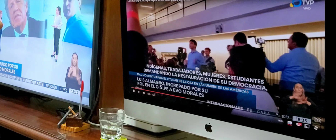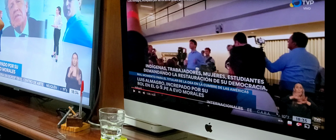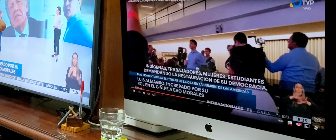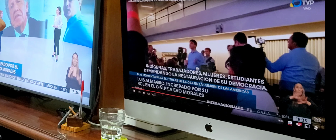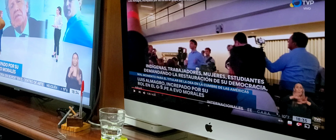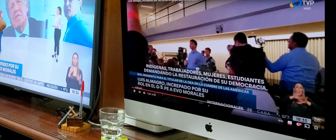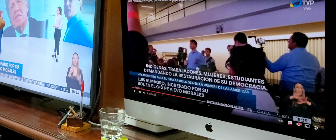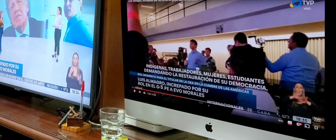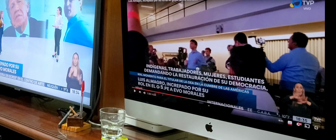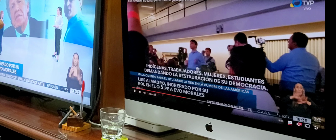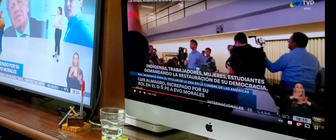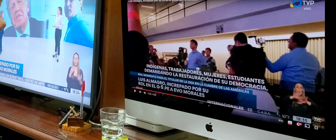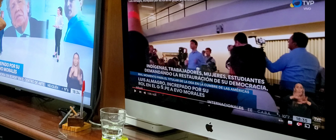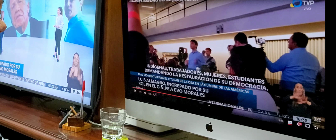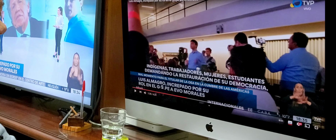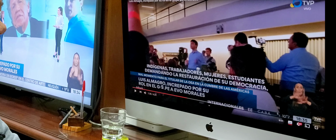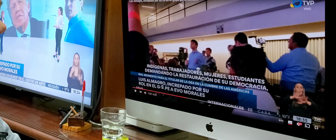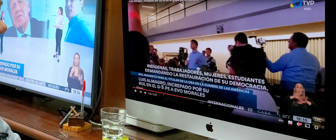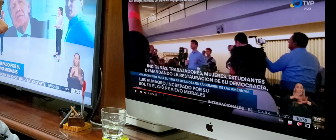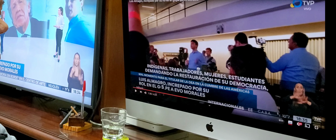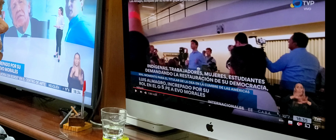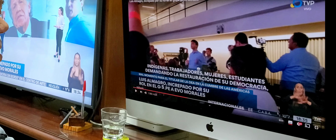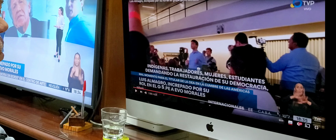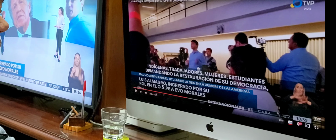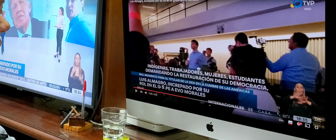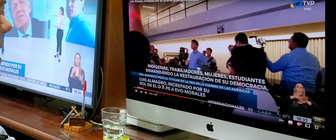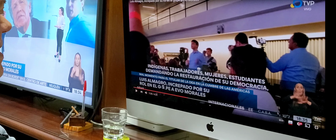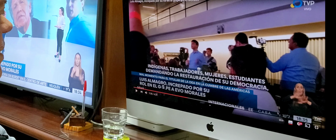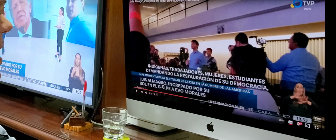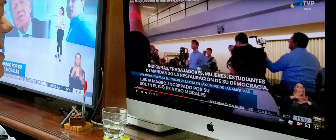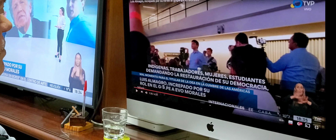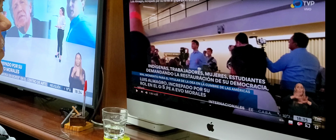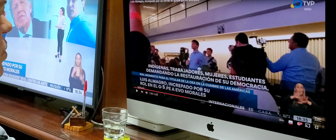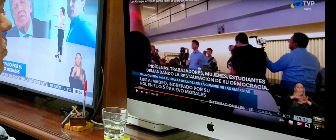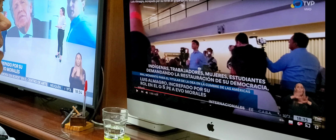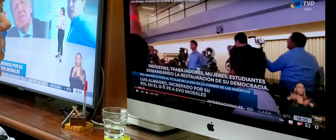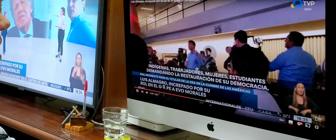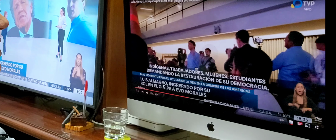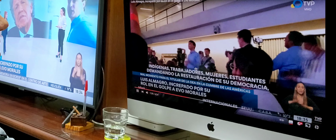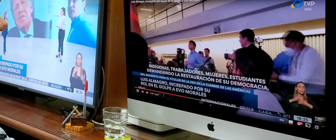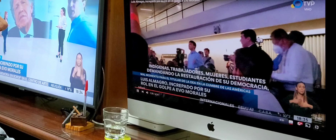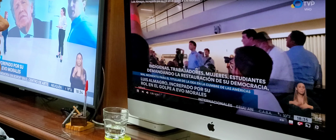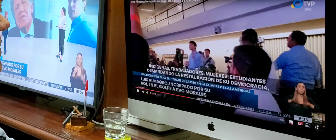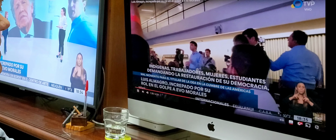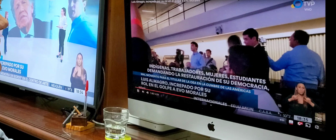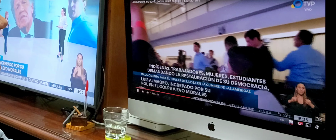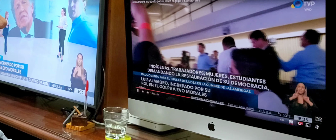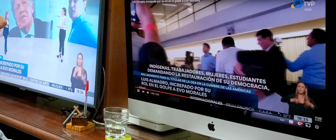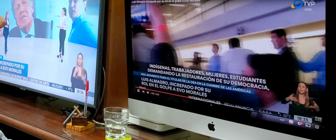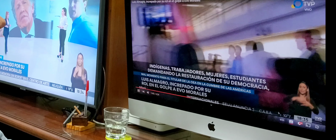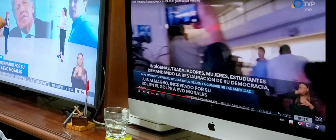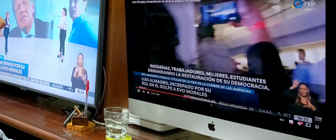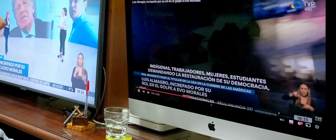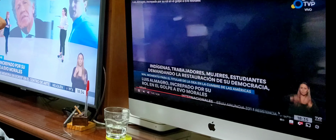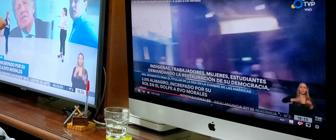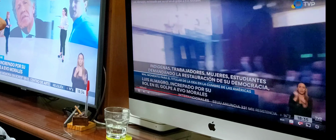Indígenas, trabalhadores, mulheres, estudantes, exigindo a restauração de sua democracia.